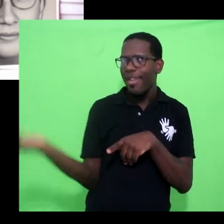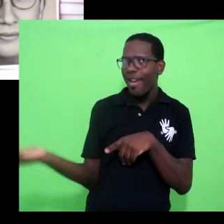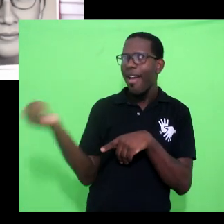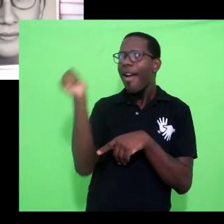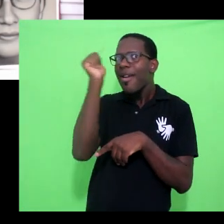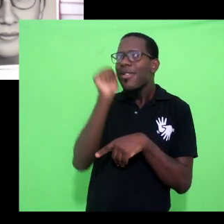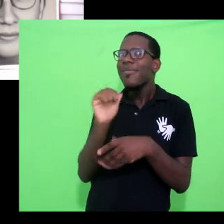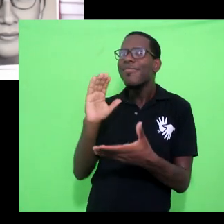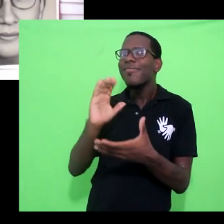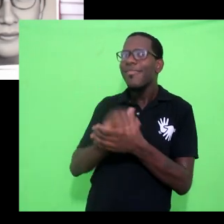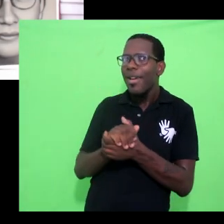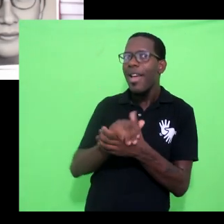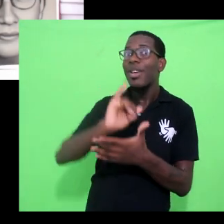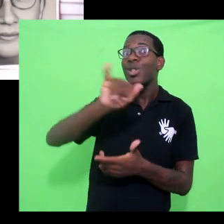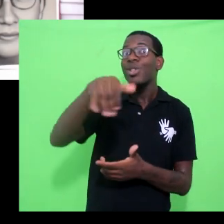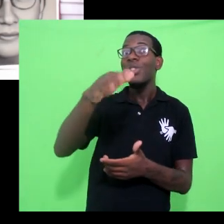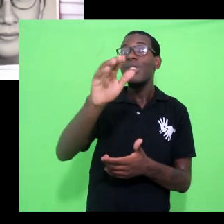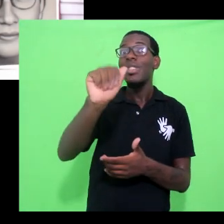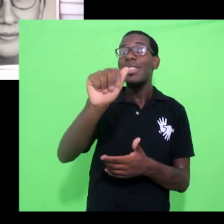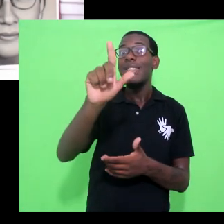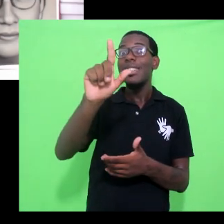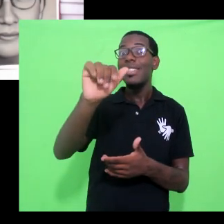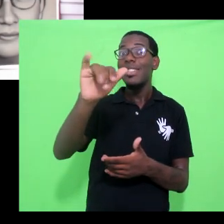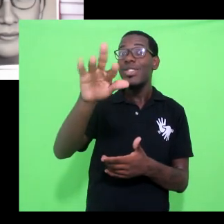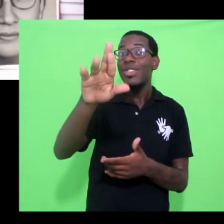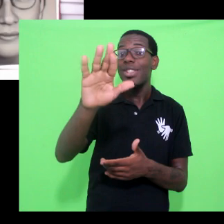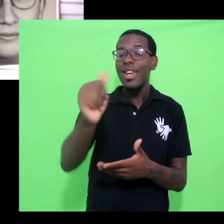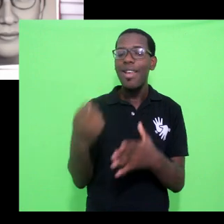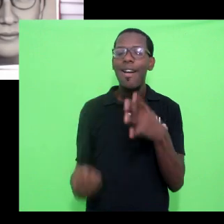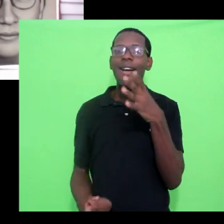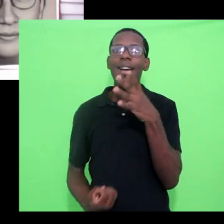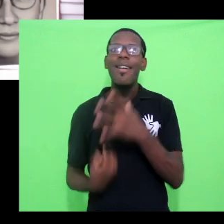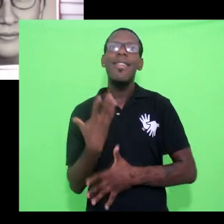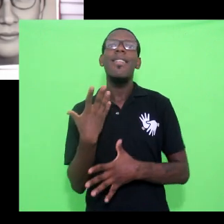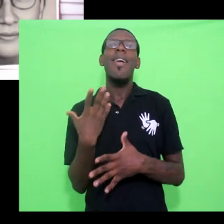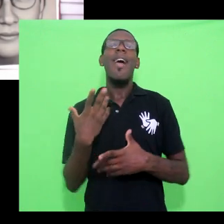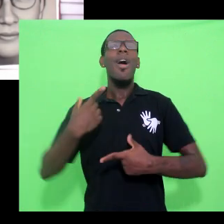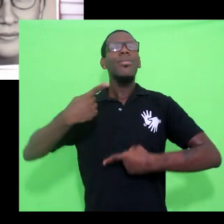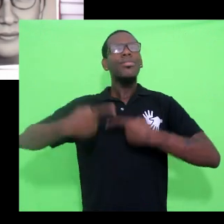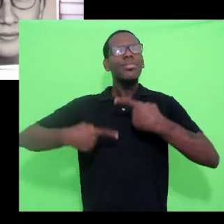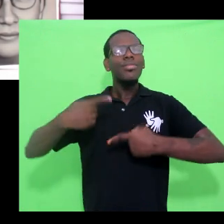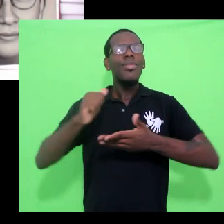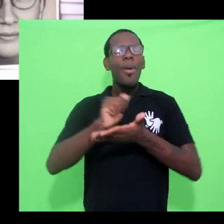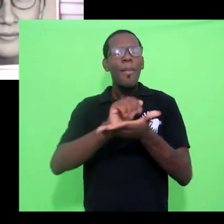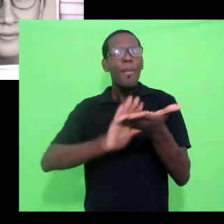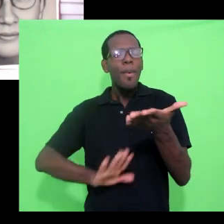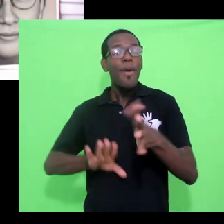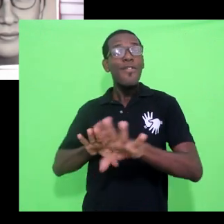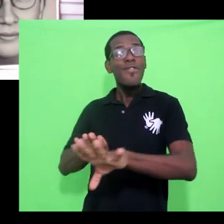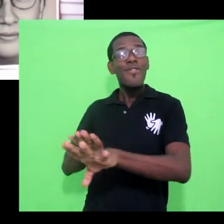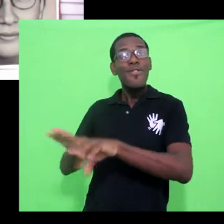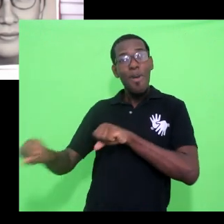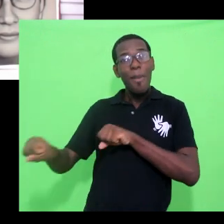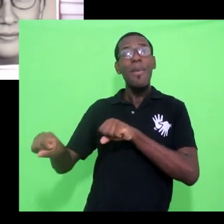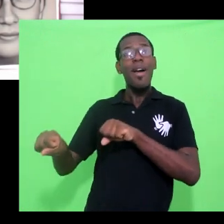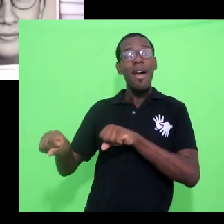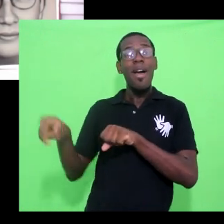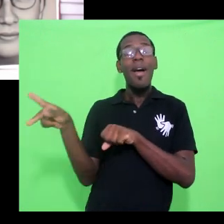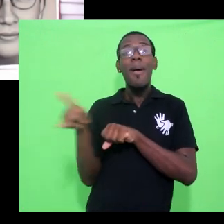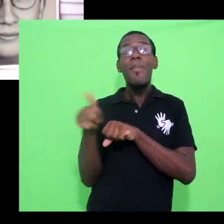outras instituições. Então o professor Ondemar e a sua esposa, a professora